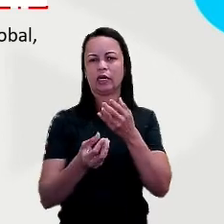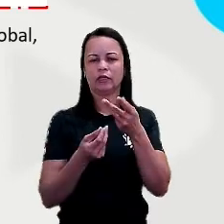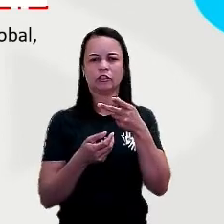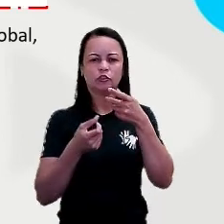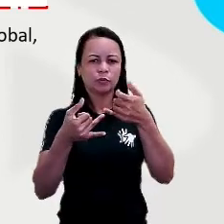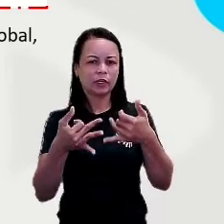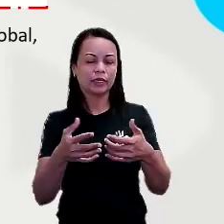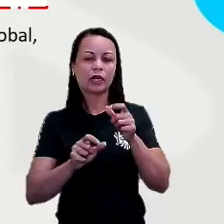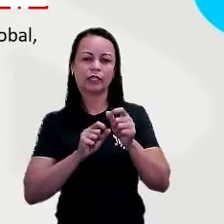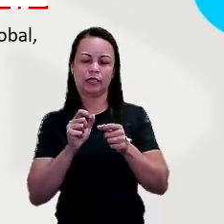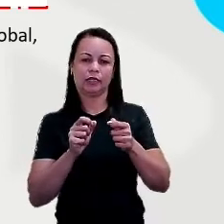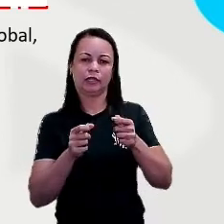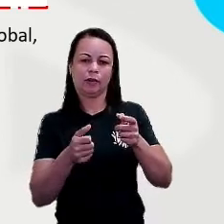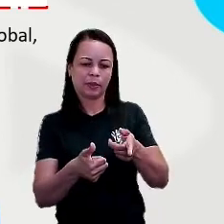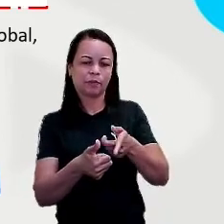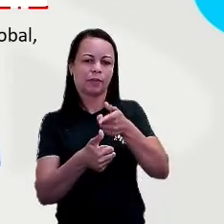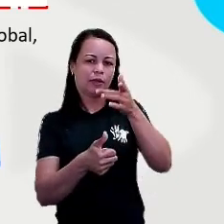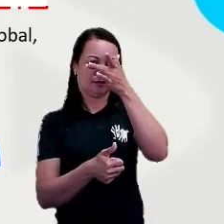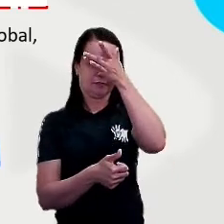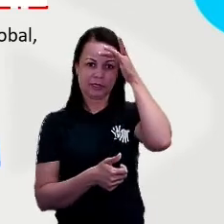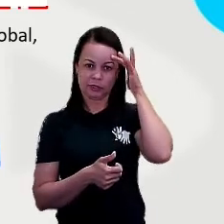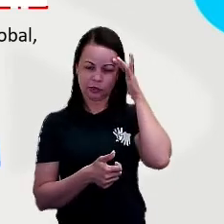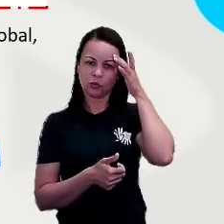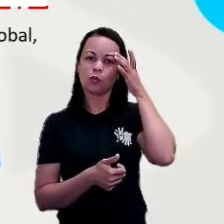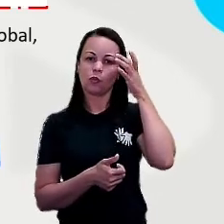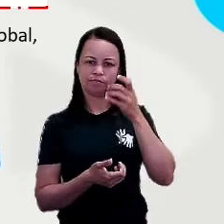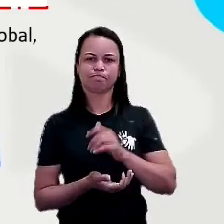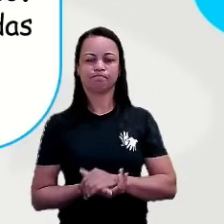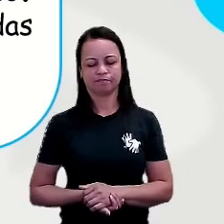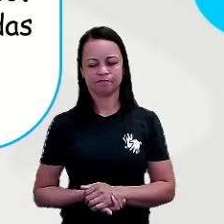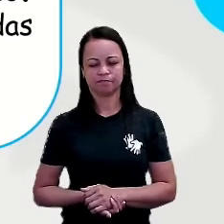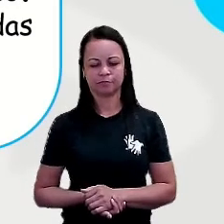em primeira pessoa.